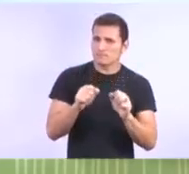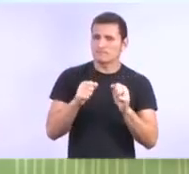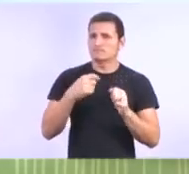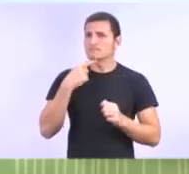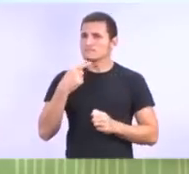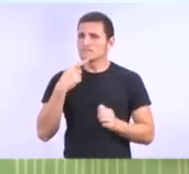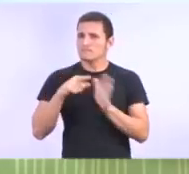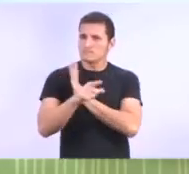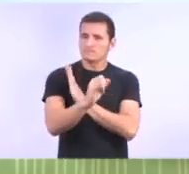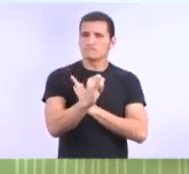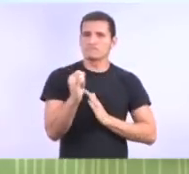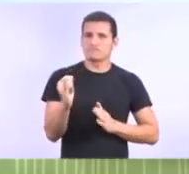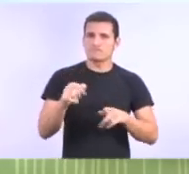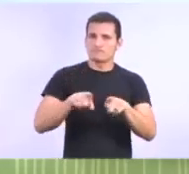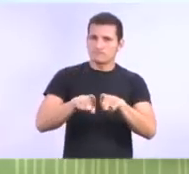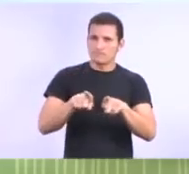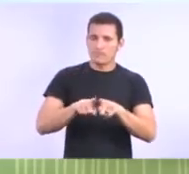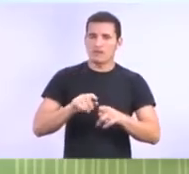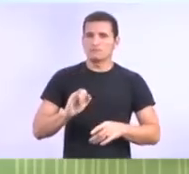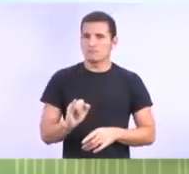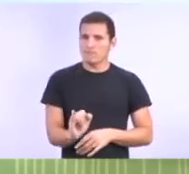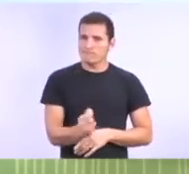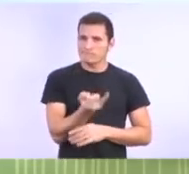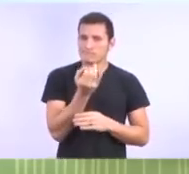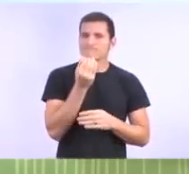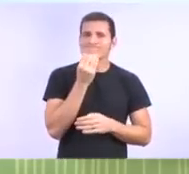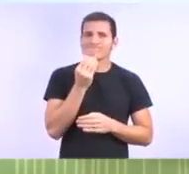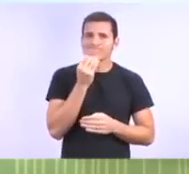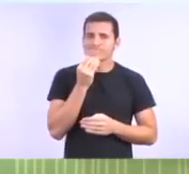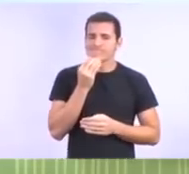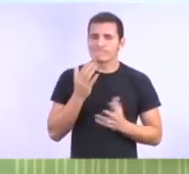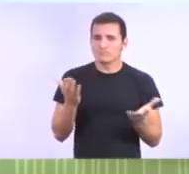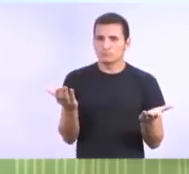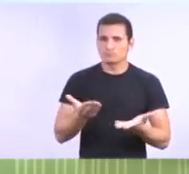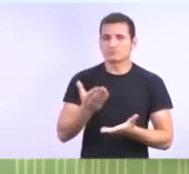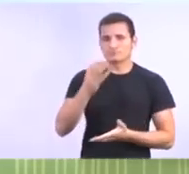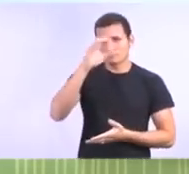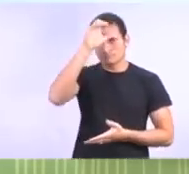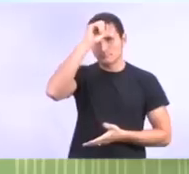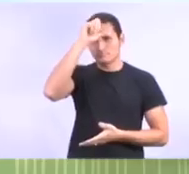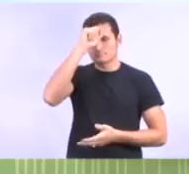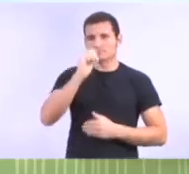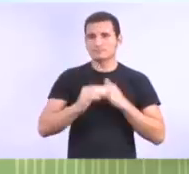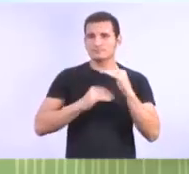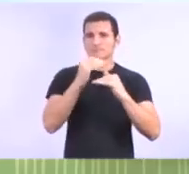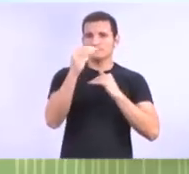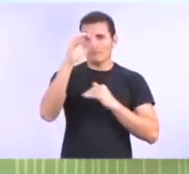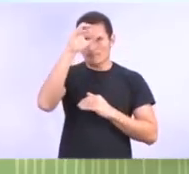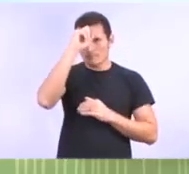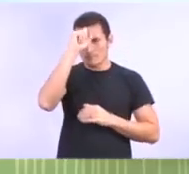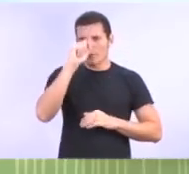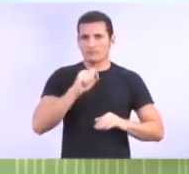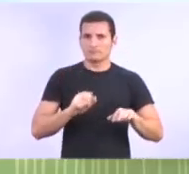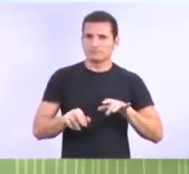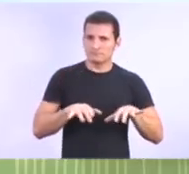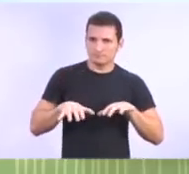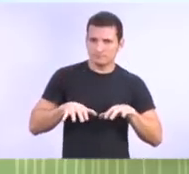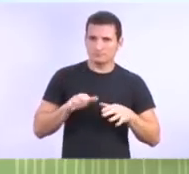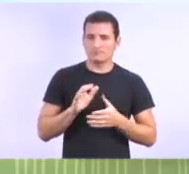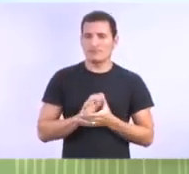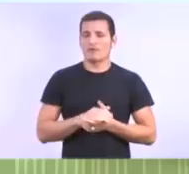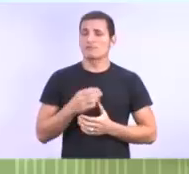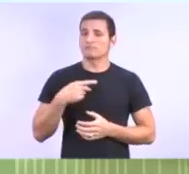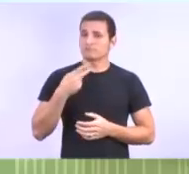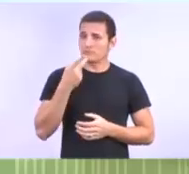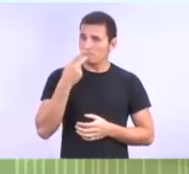tutores. E vamos aproveitar essa oportunidade única, gente, que é aprender a desenvolver, aprender a programar. E eu falo para vocês,